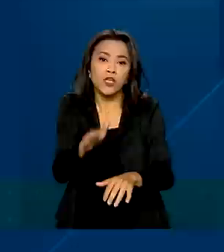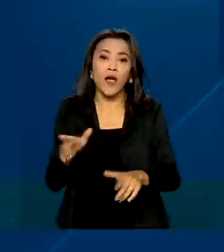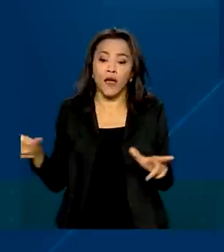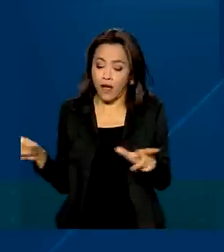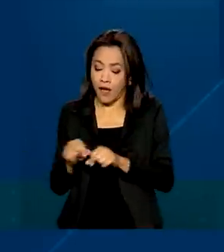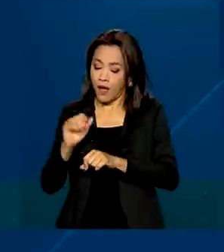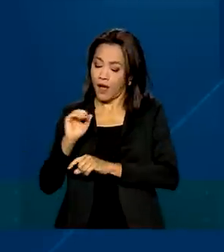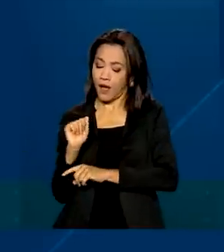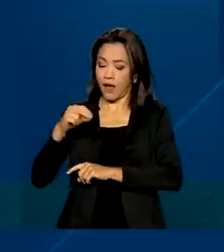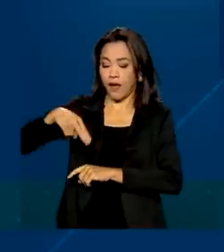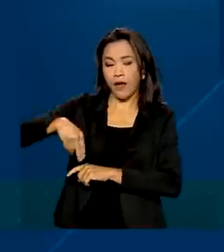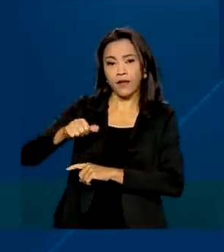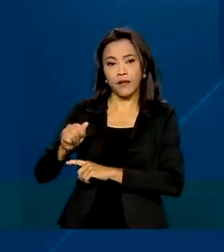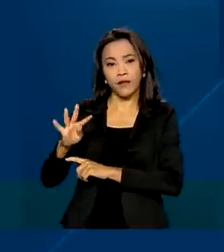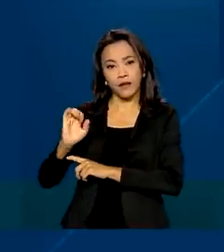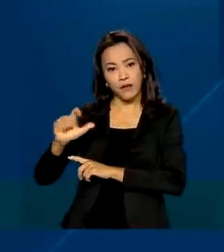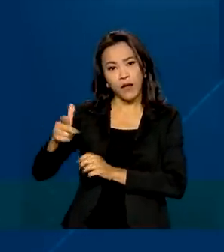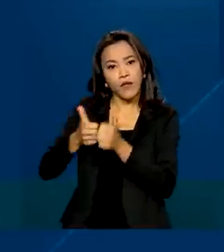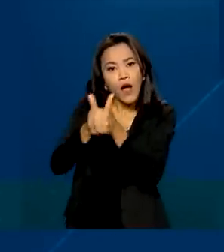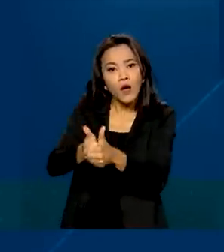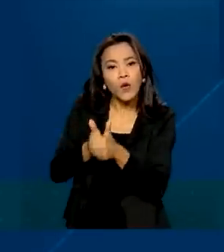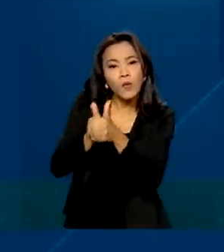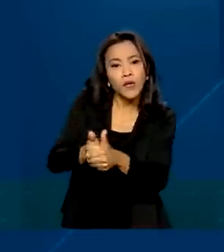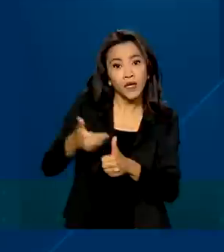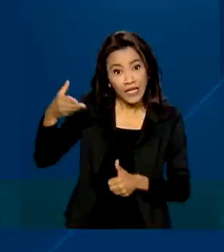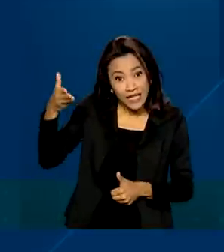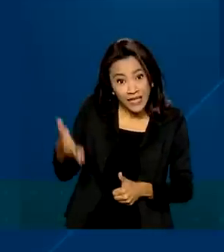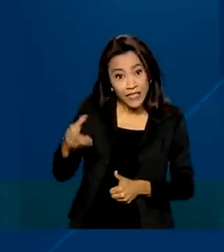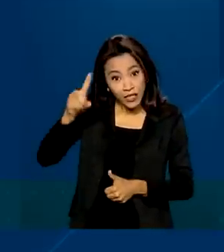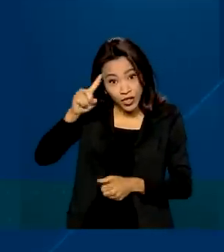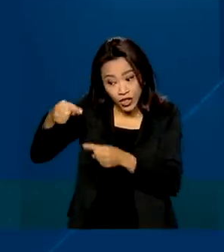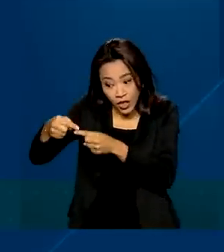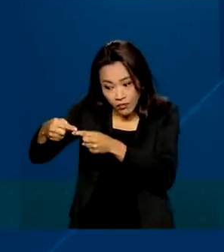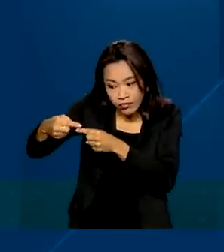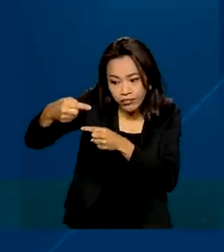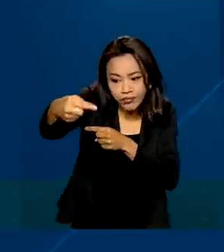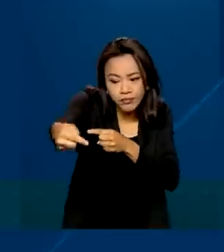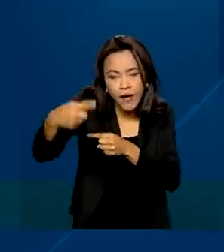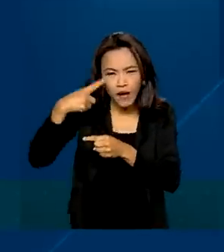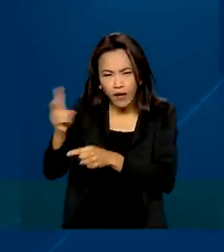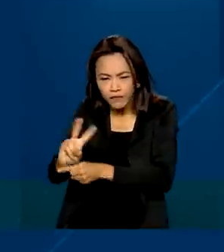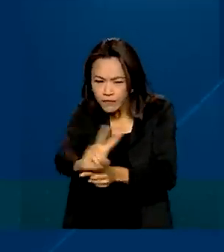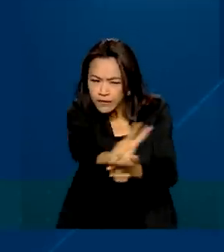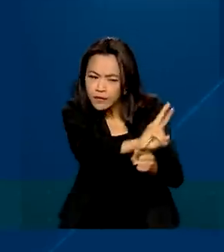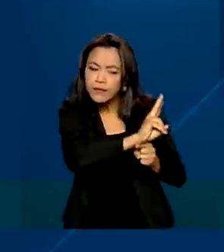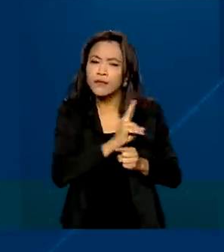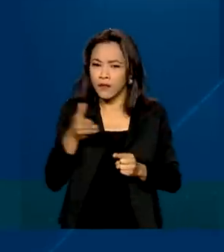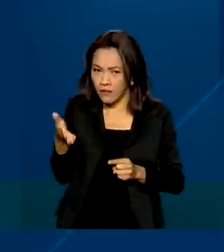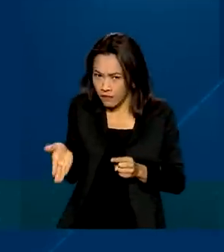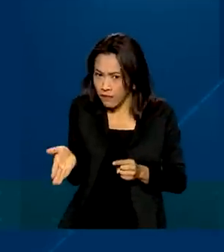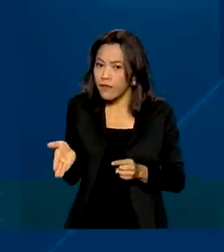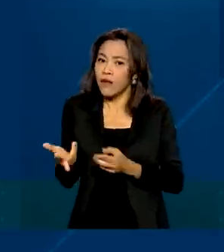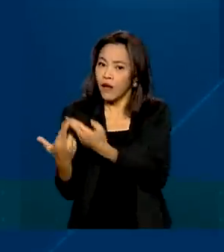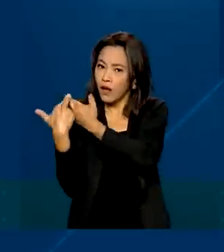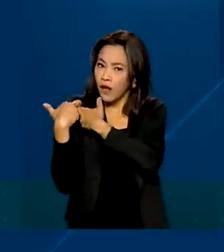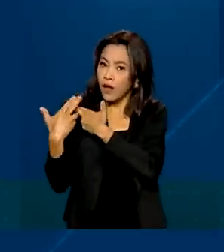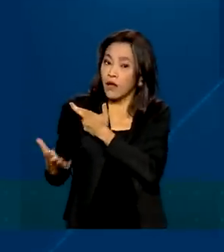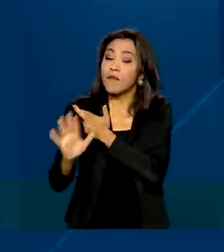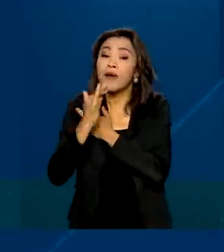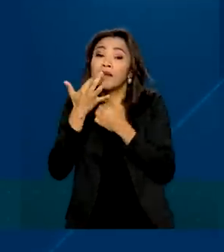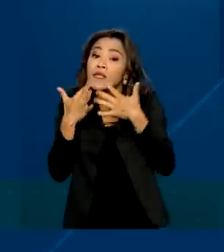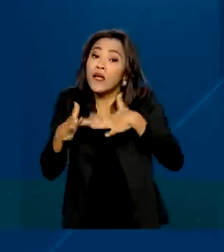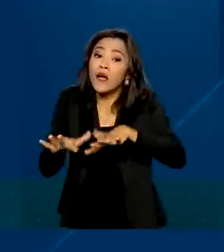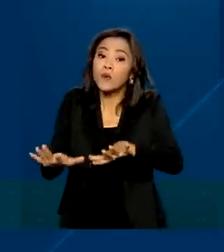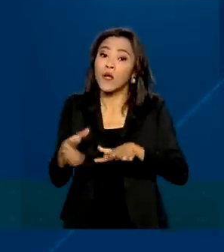tem um par que está acompanhando e a partir dessa data ela vai fiscalizar. Mas assim, ela não está comercializando ainda também. Mas naturalmente, se